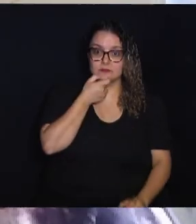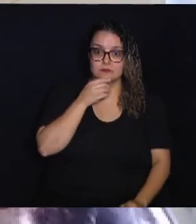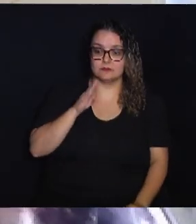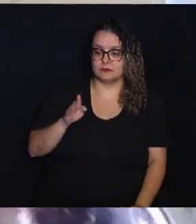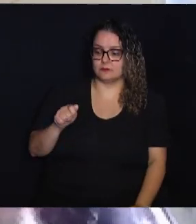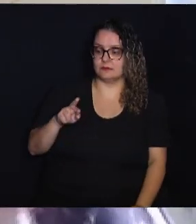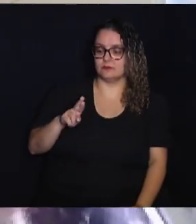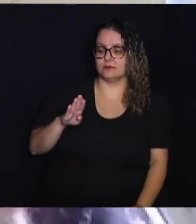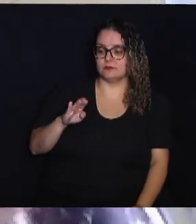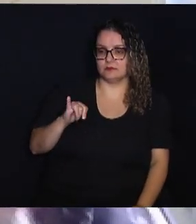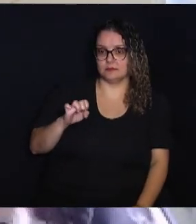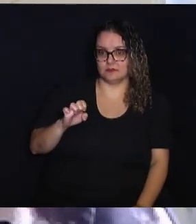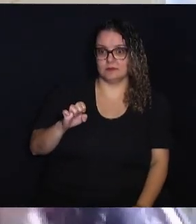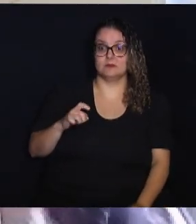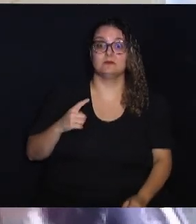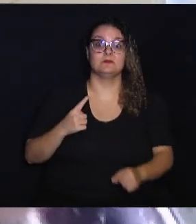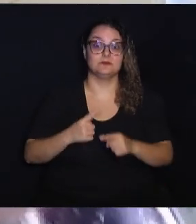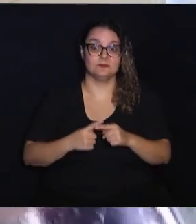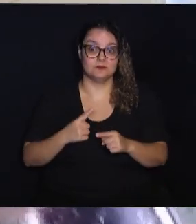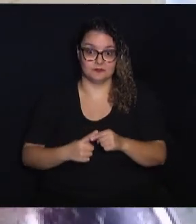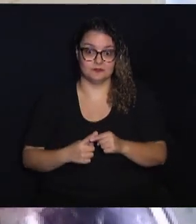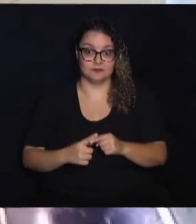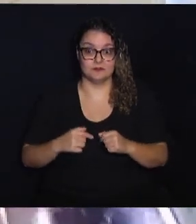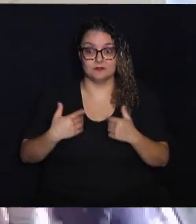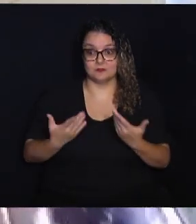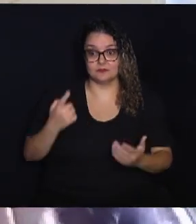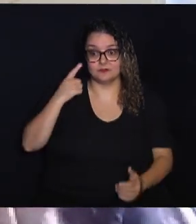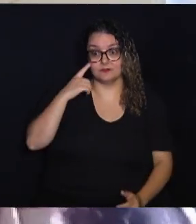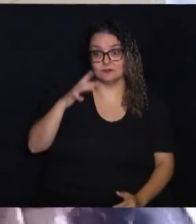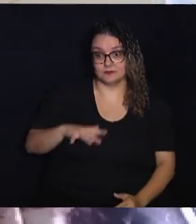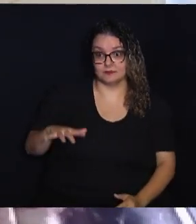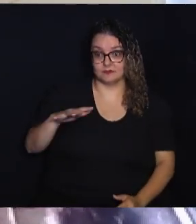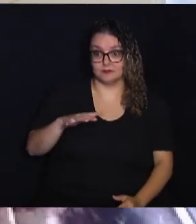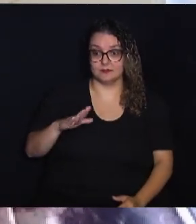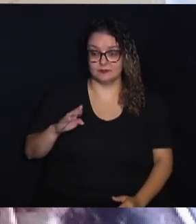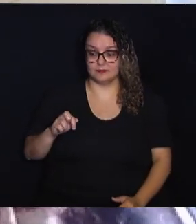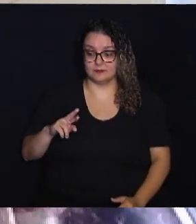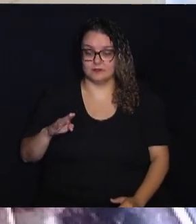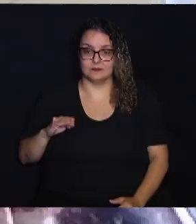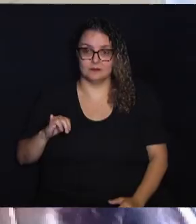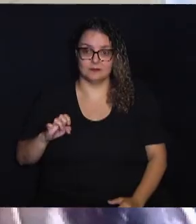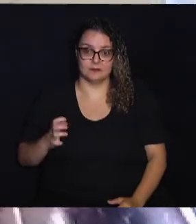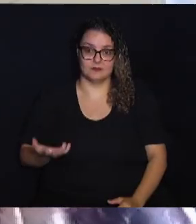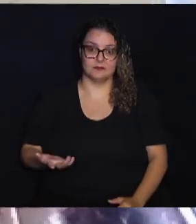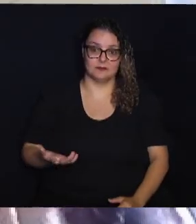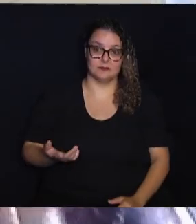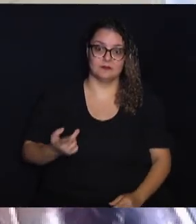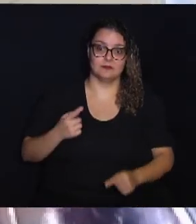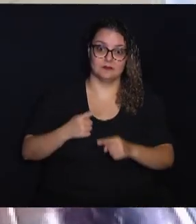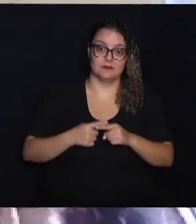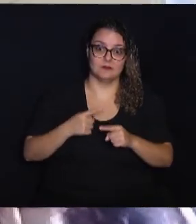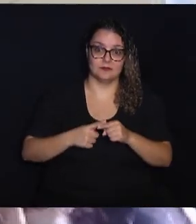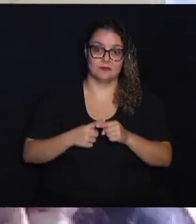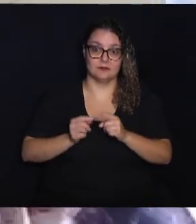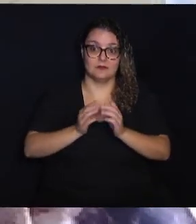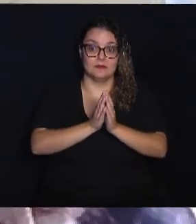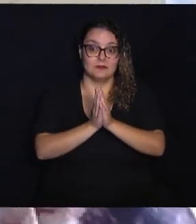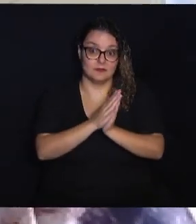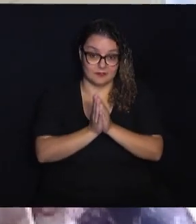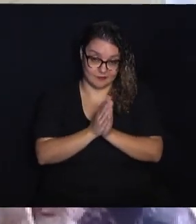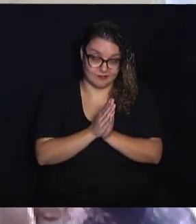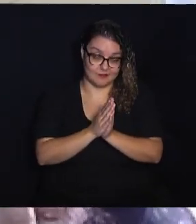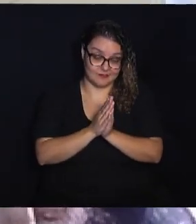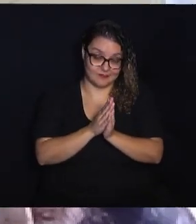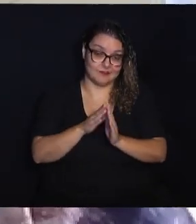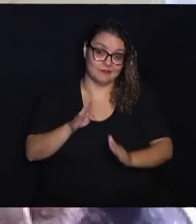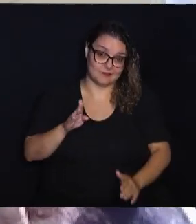elas formam Barbie. Por quê? Qual que foi a ideia, né, de usar a palavra Barbie, né? É porque a Barbie é feita de plásticos,